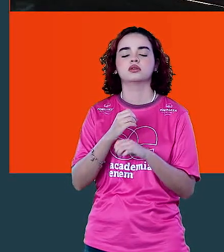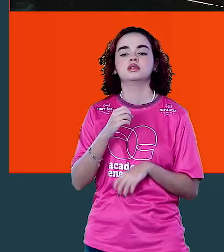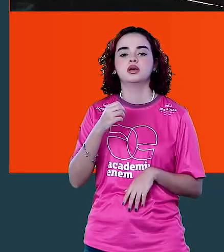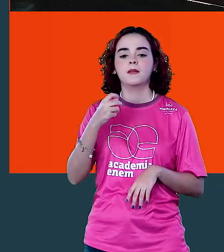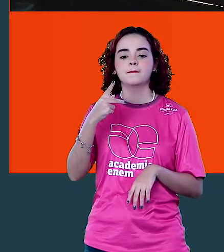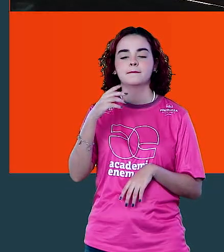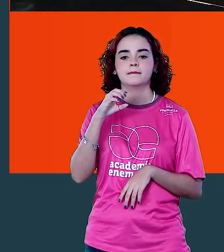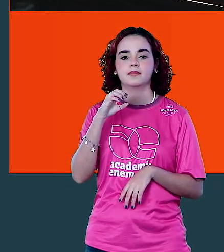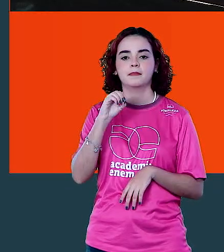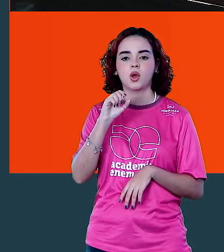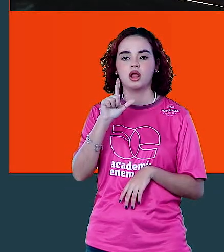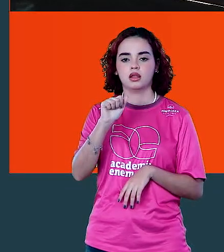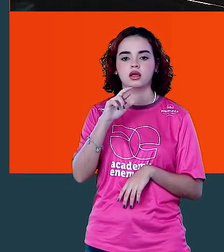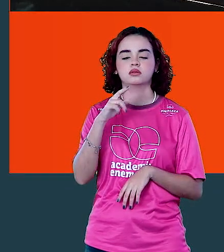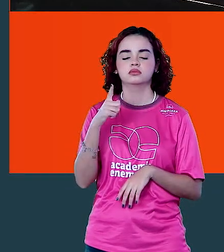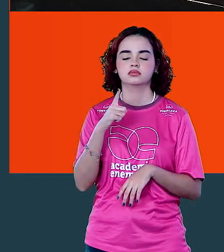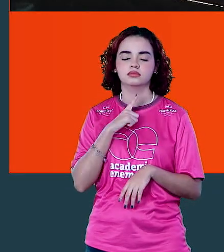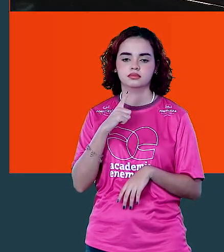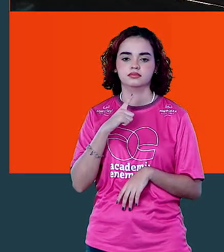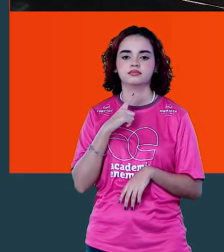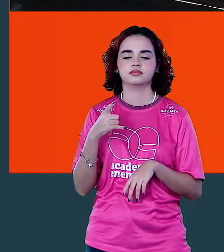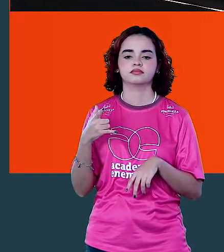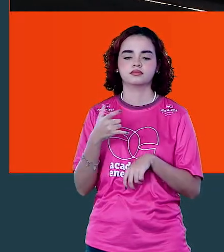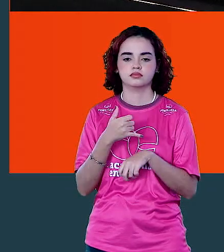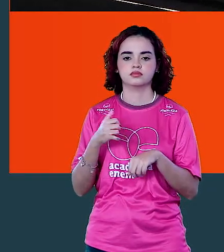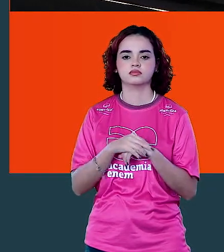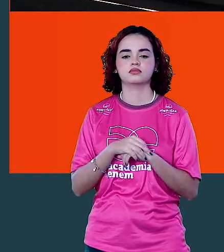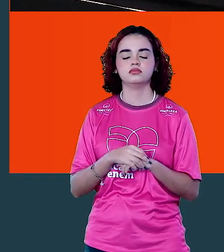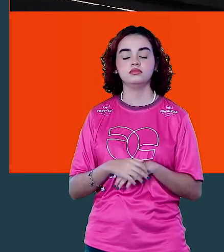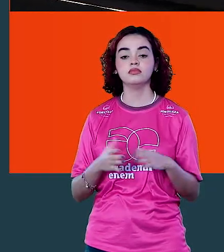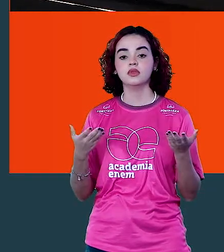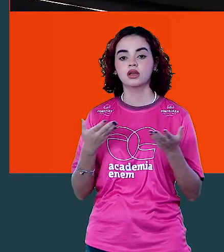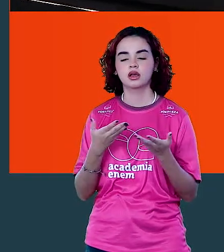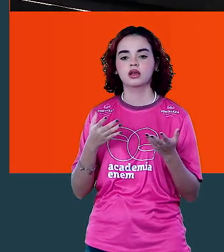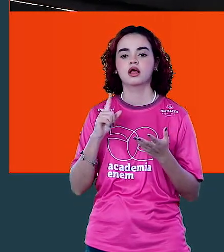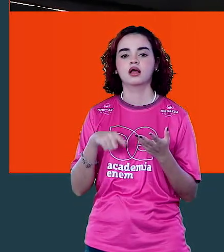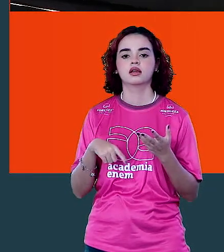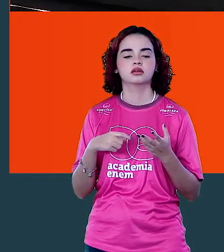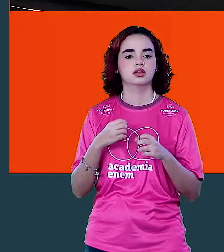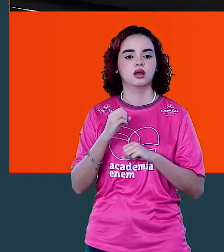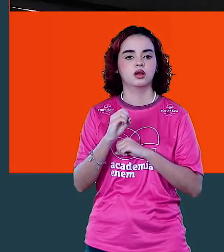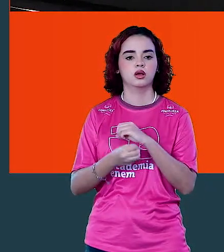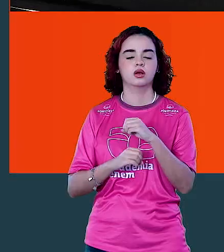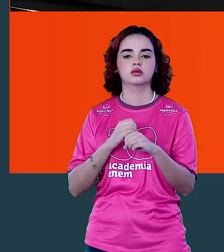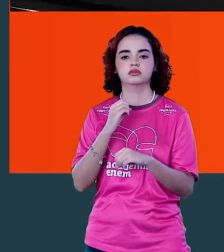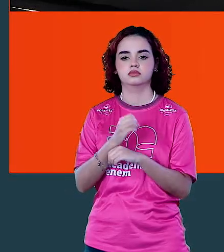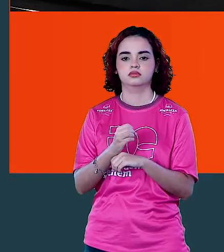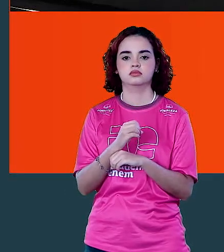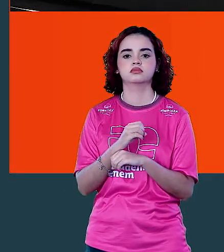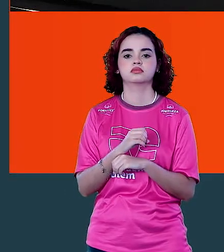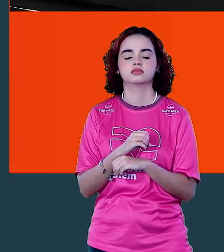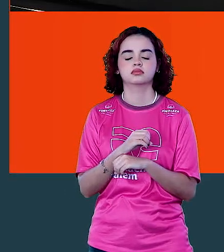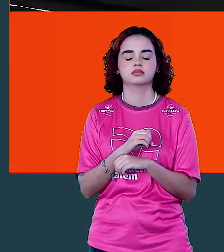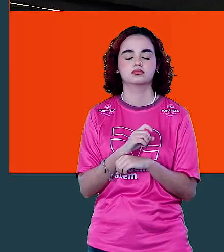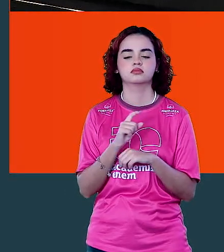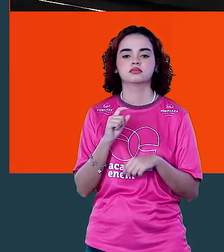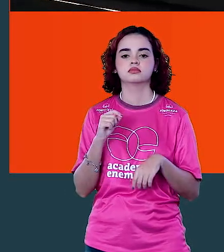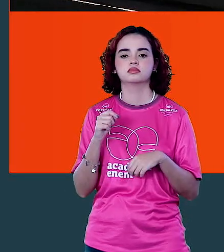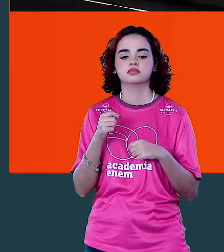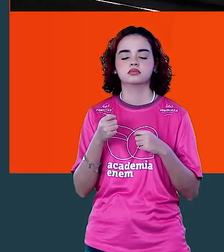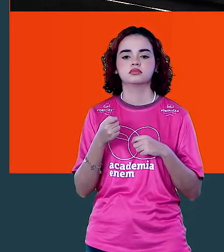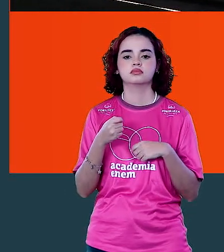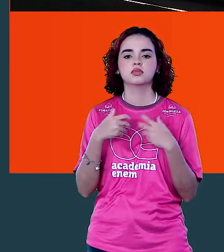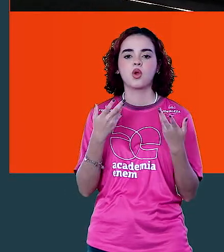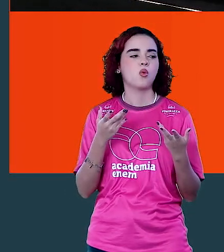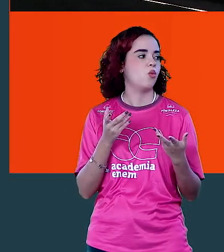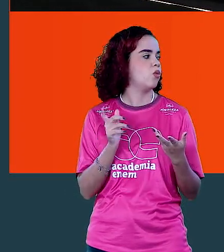o óleo o óleo é feito de quê? De moléculas assim, ó. Eu disse o nome agora há pouco para vocês, essas moléculas. Como é